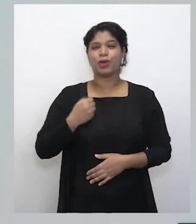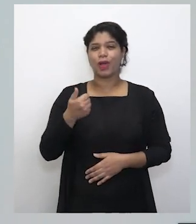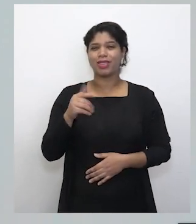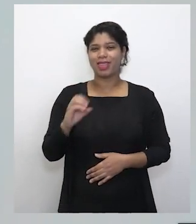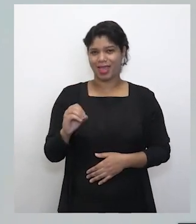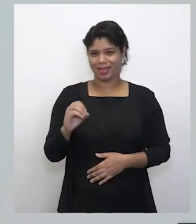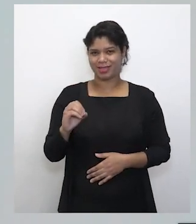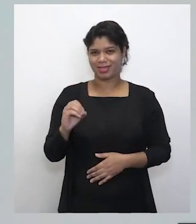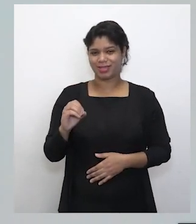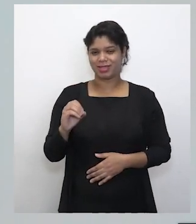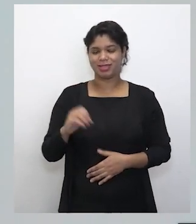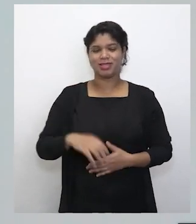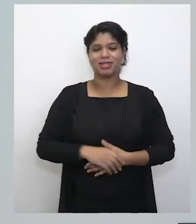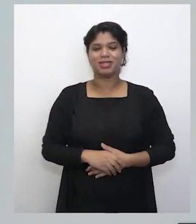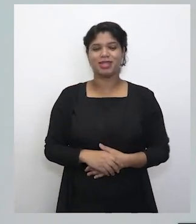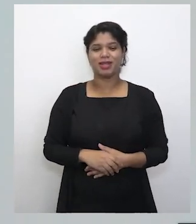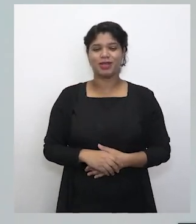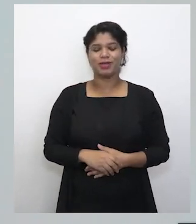10.